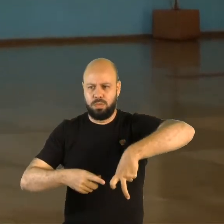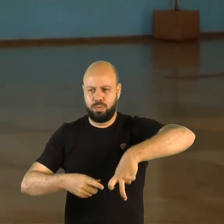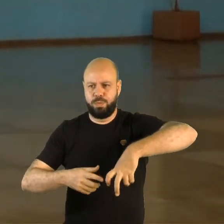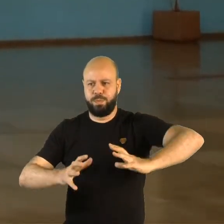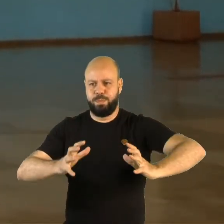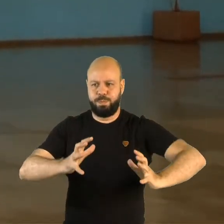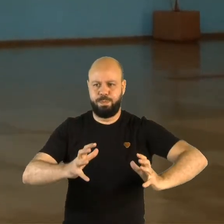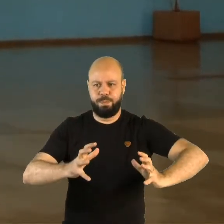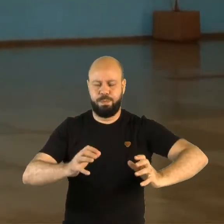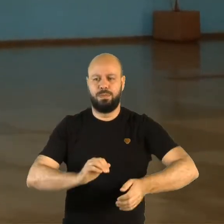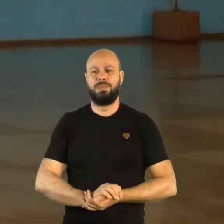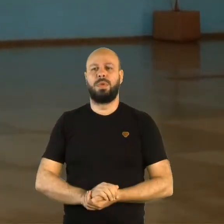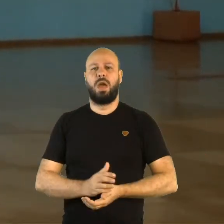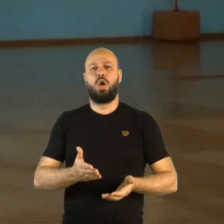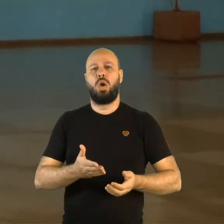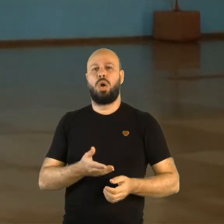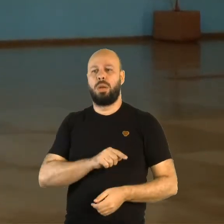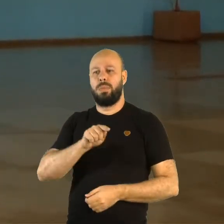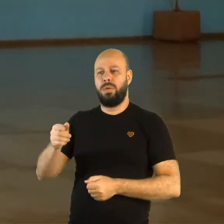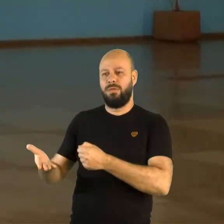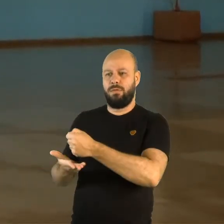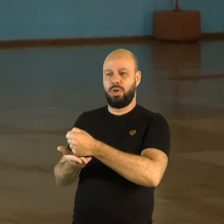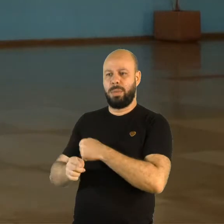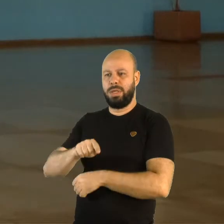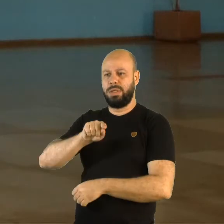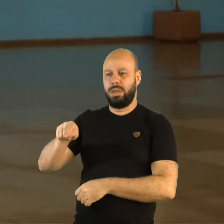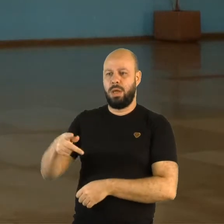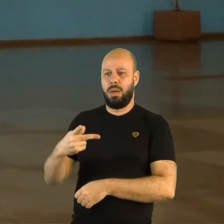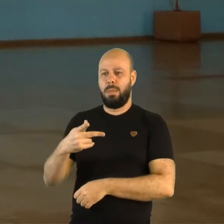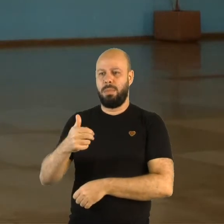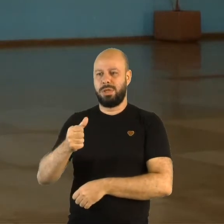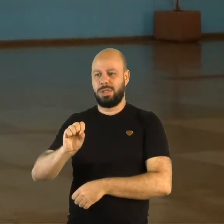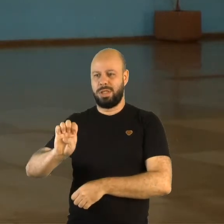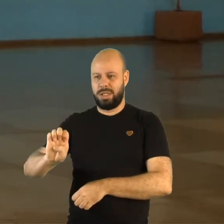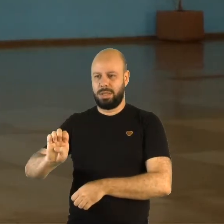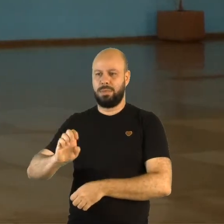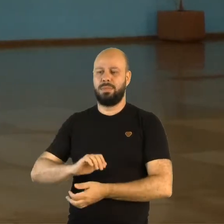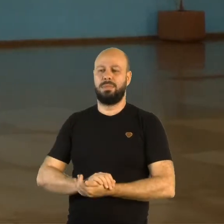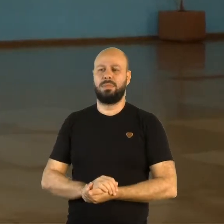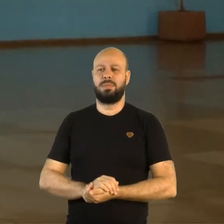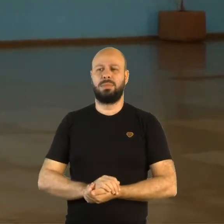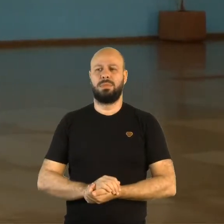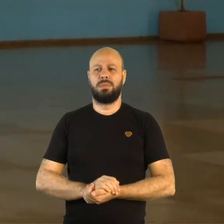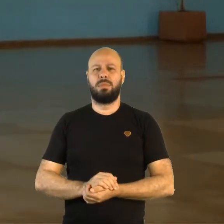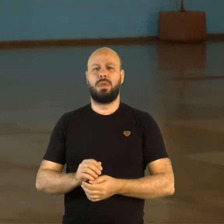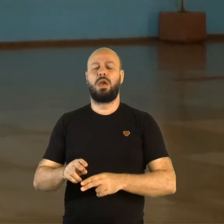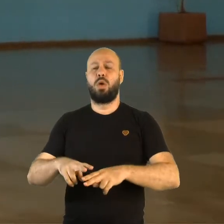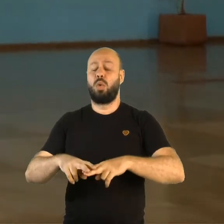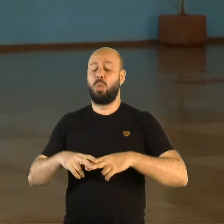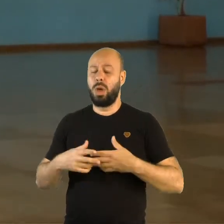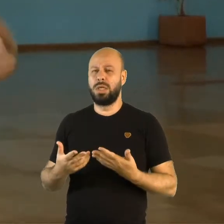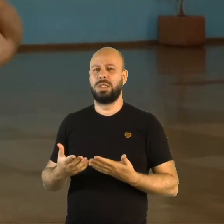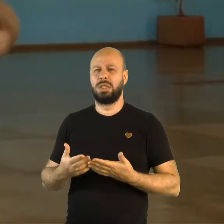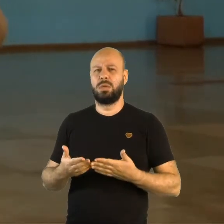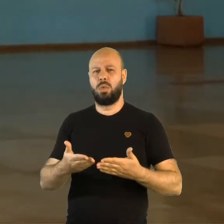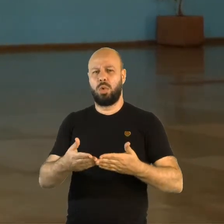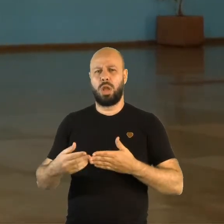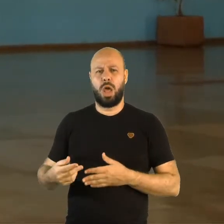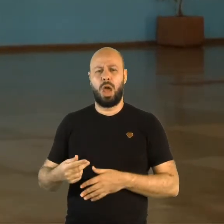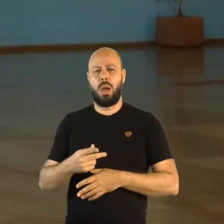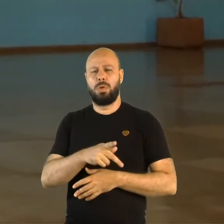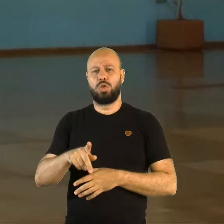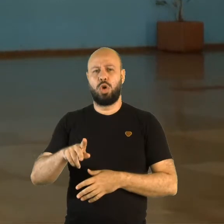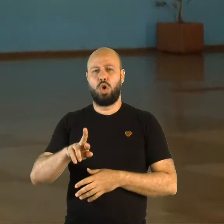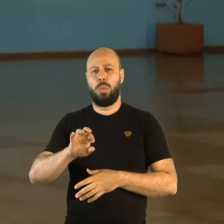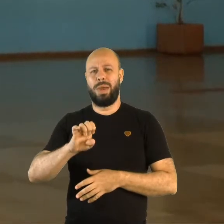passar para o nosso outro fundamento que é o fundamento do passe para isso eu vou chamar o professor Roberto para que a gente